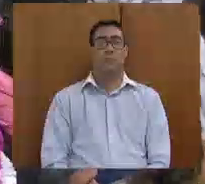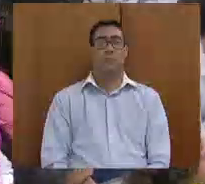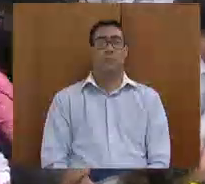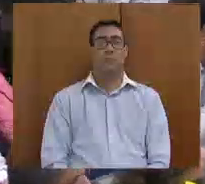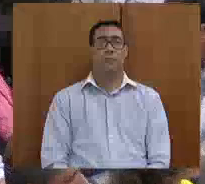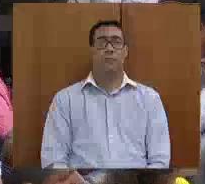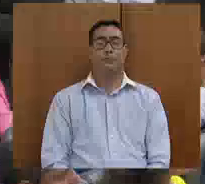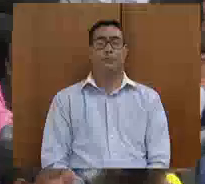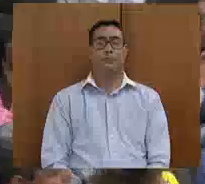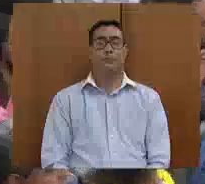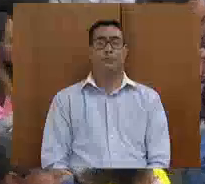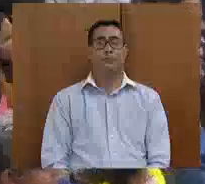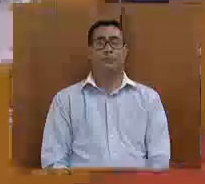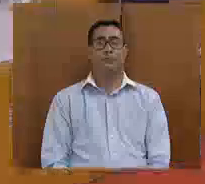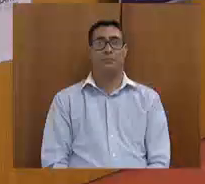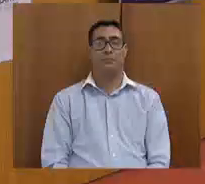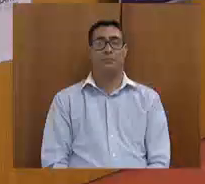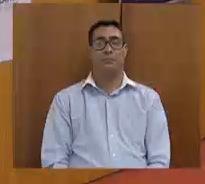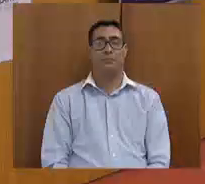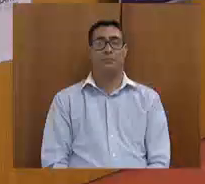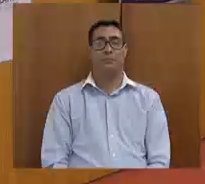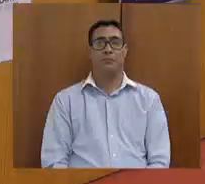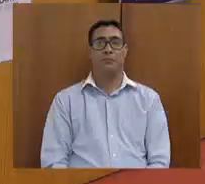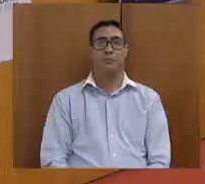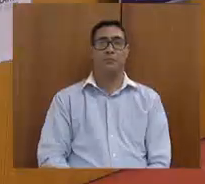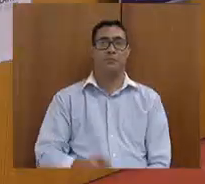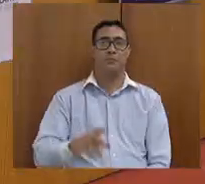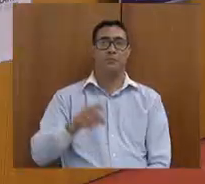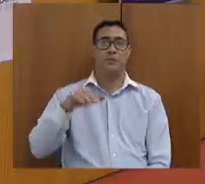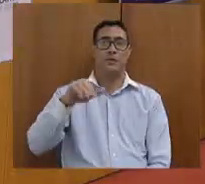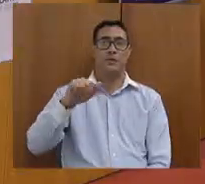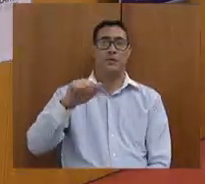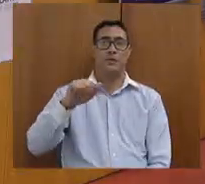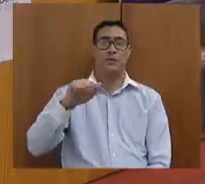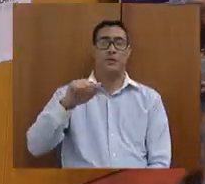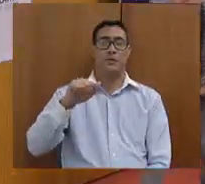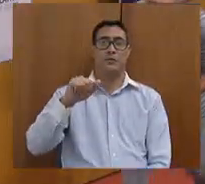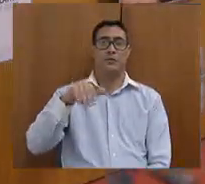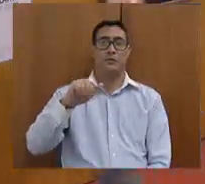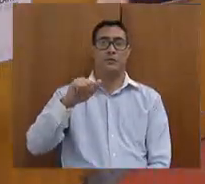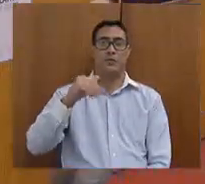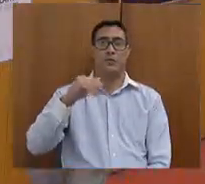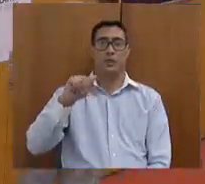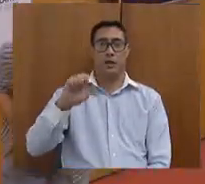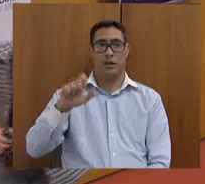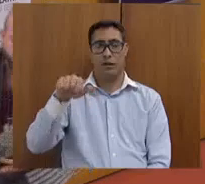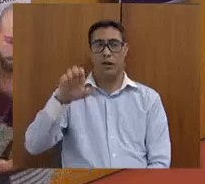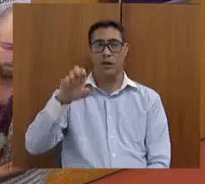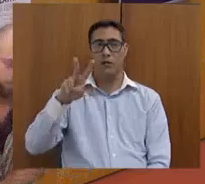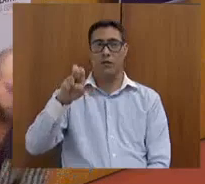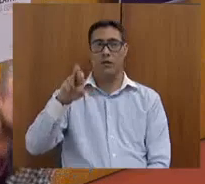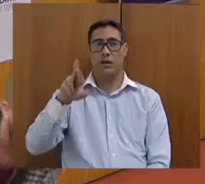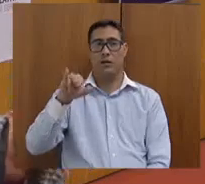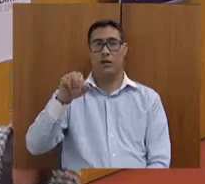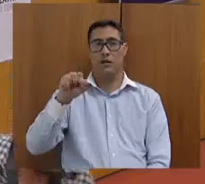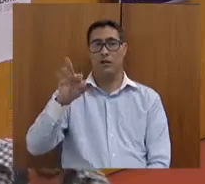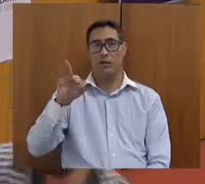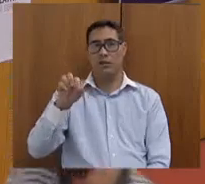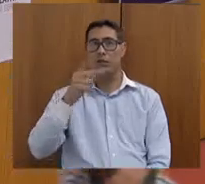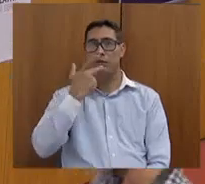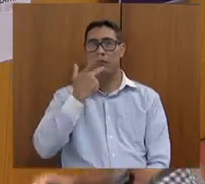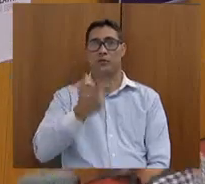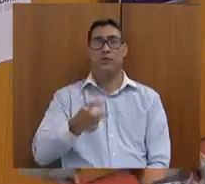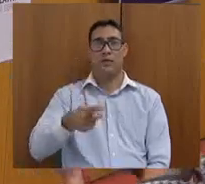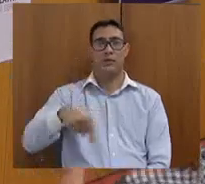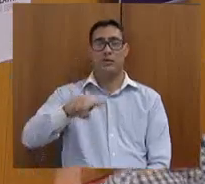pela ordem pela ordem com a palavra deputada Macaé Evaristo Ô gente eu vou dizer para vocês uma coisa eu falei aqui que a gente